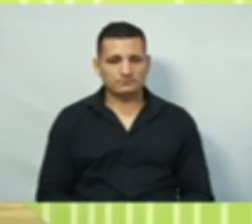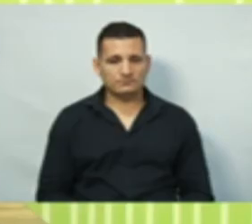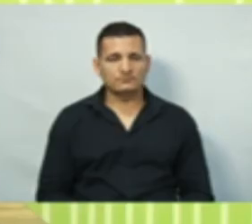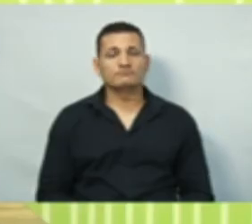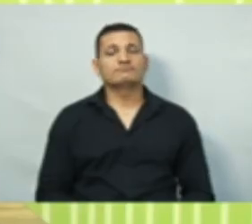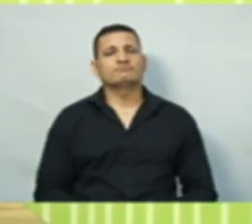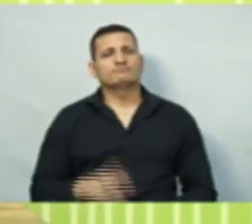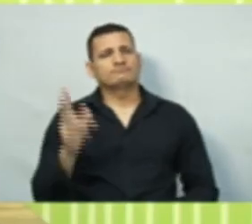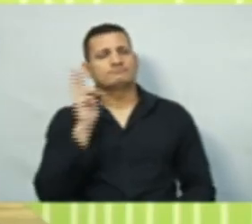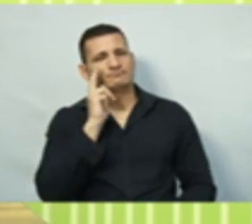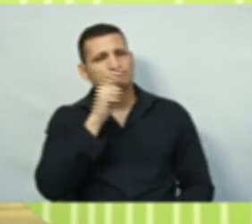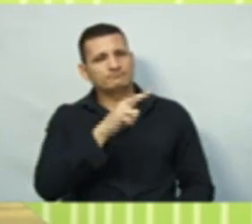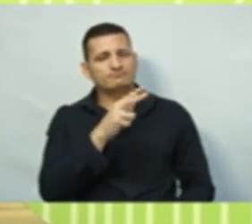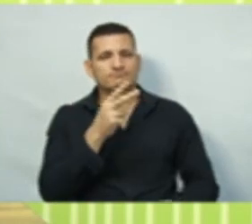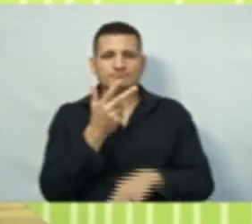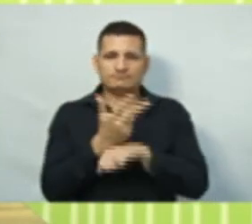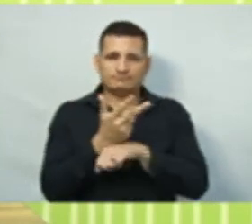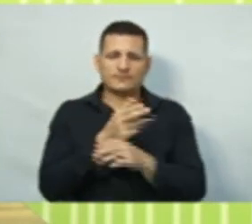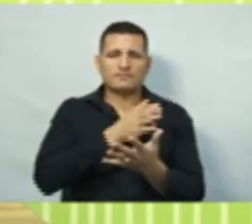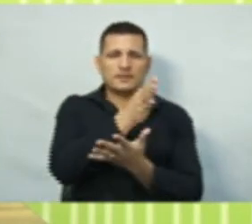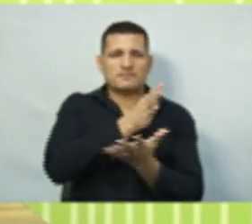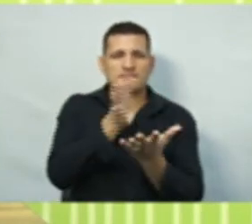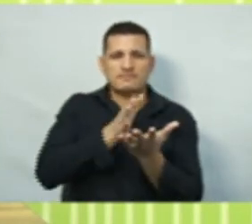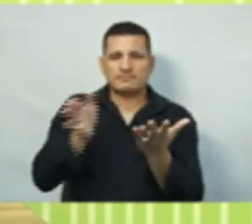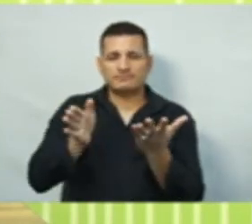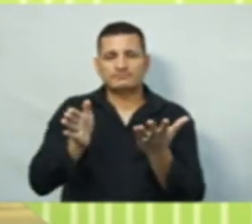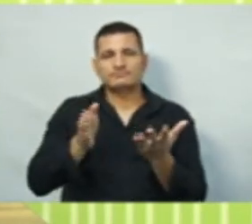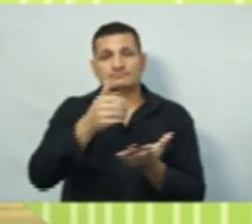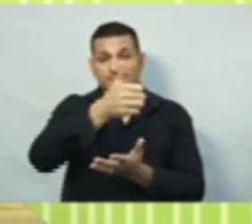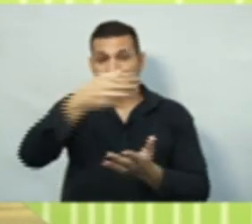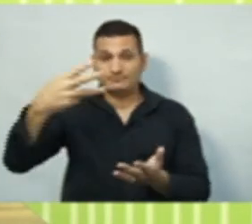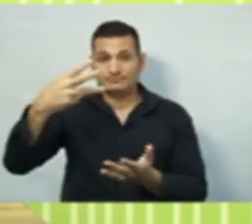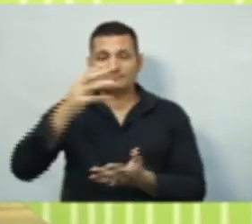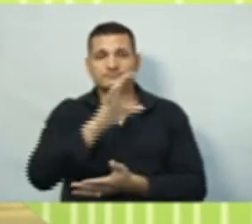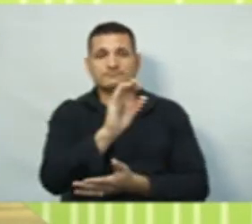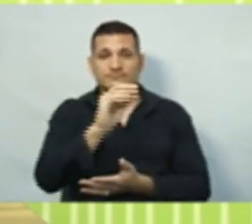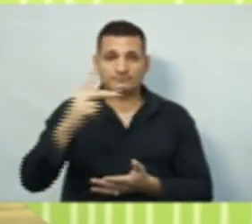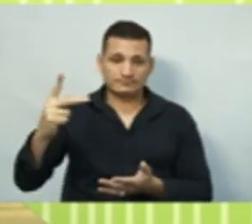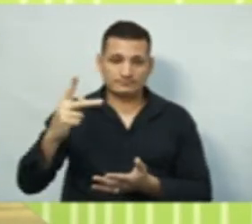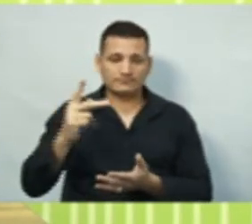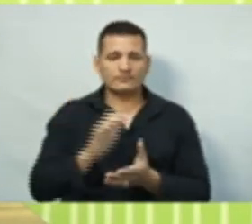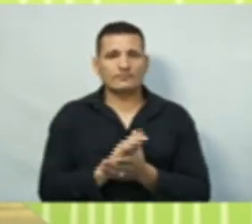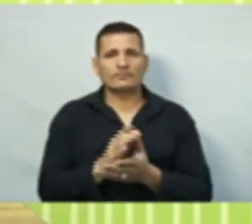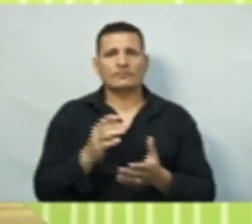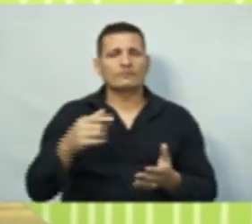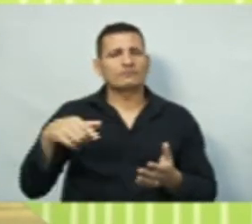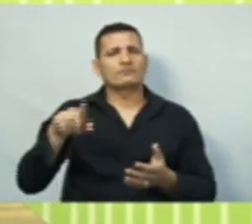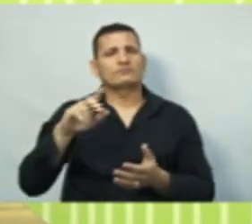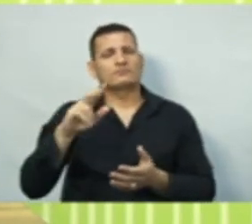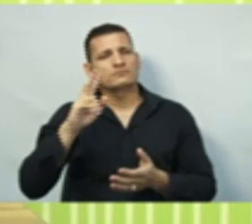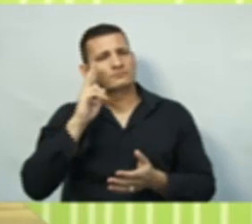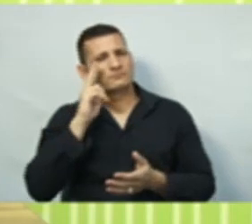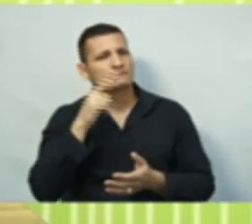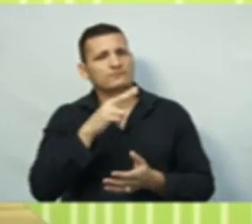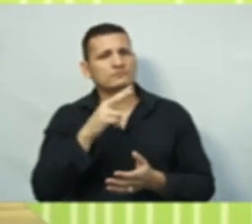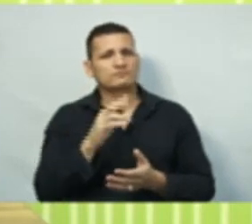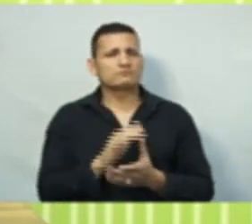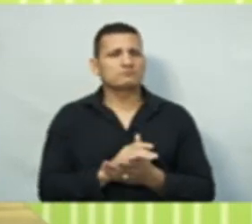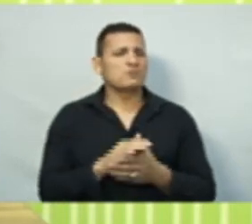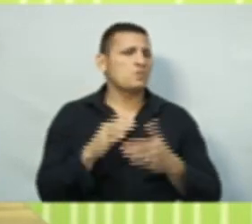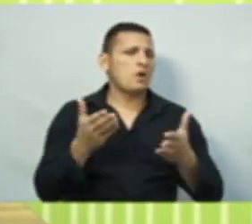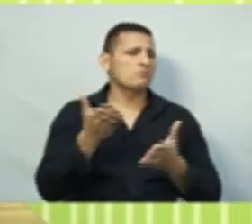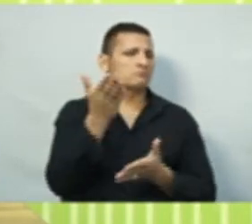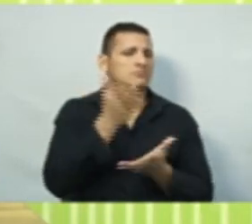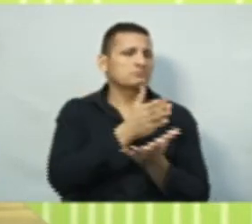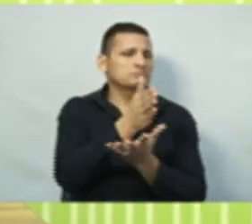Nós acabamos de ver os 13 ramos do cooperativismo. Você já observou em que ramo você